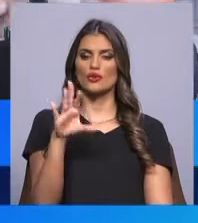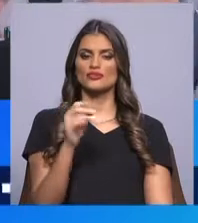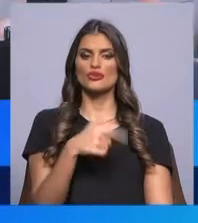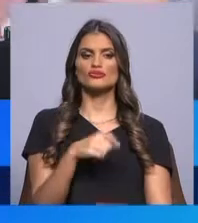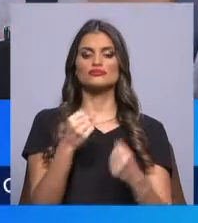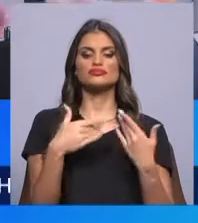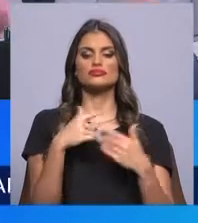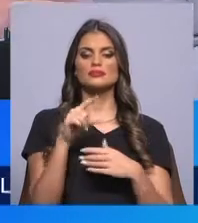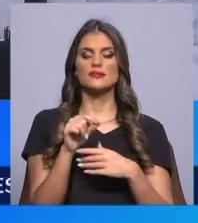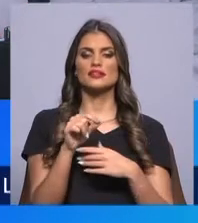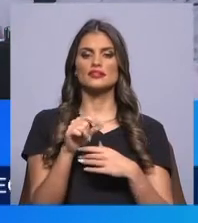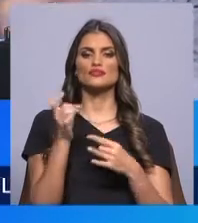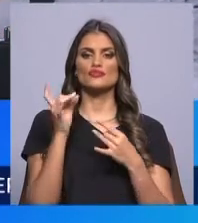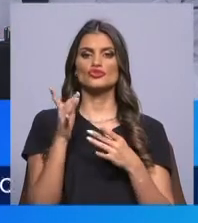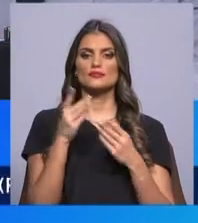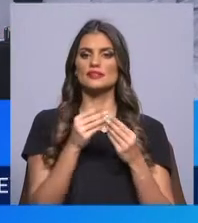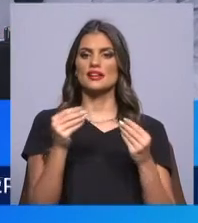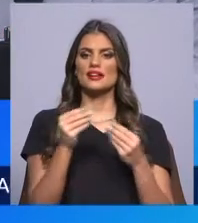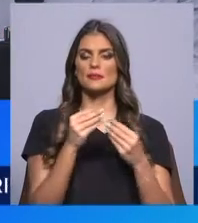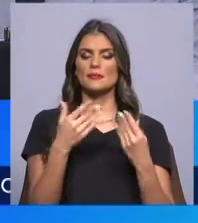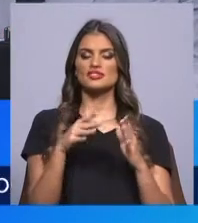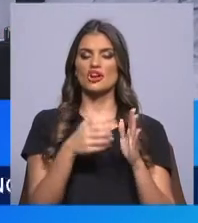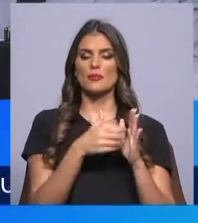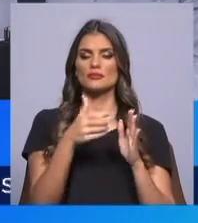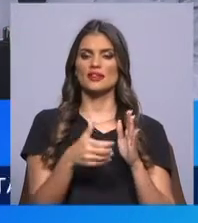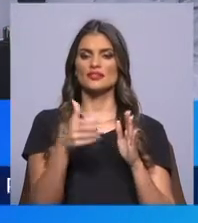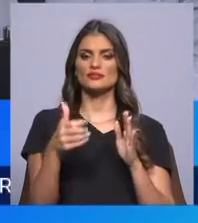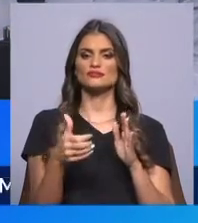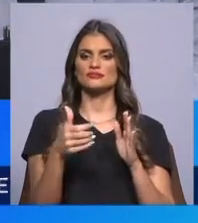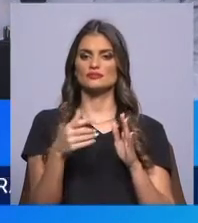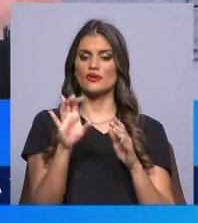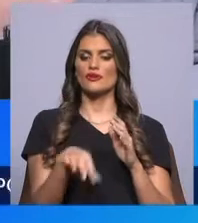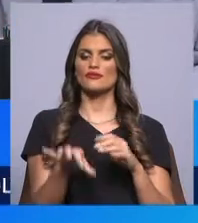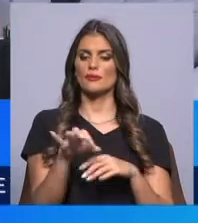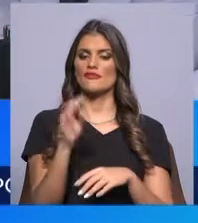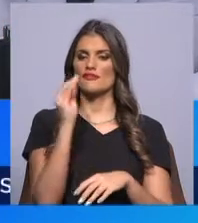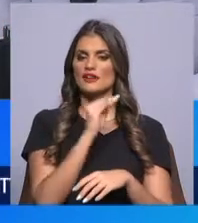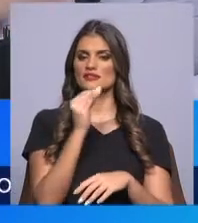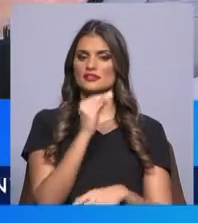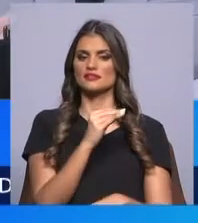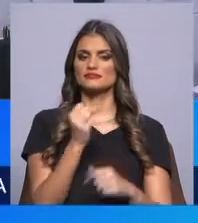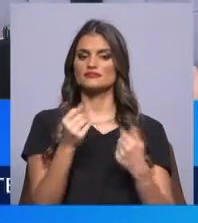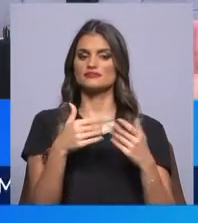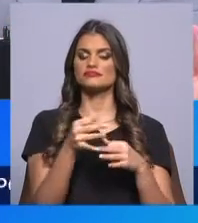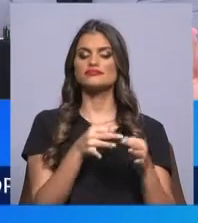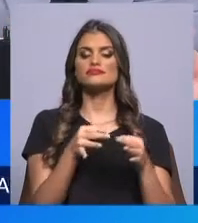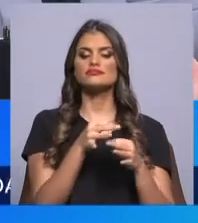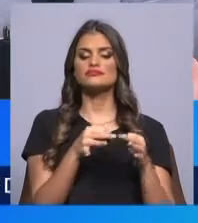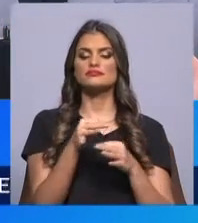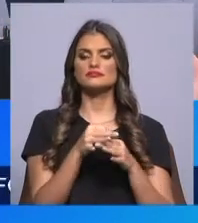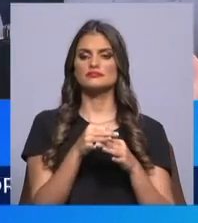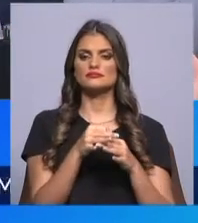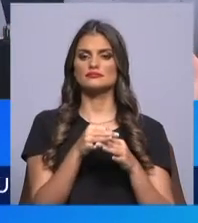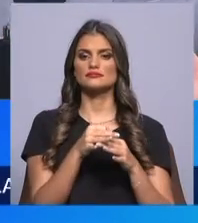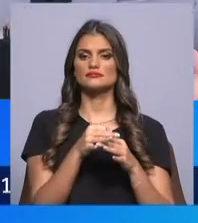produzimos antimatéria. Só que é muito difícil produzir antimatéria de uma maneira artificial. Os nossos aceleradores de partículas custa